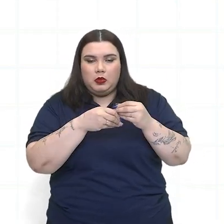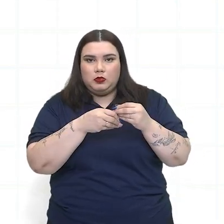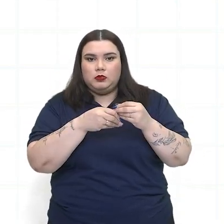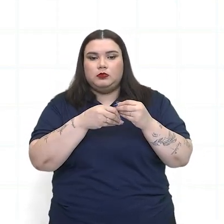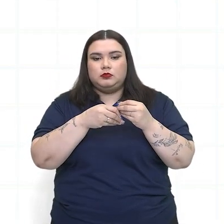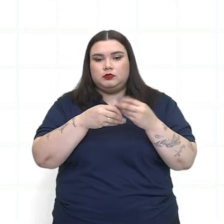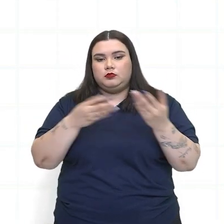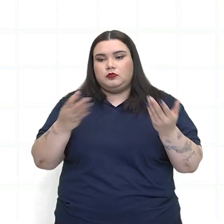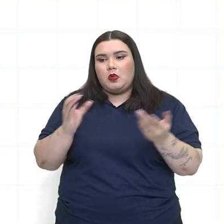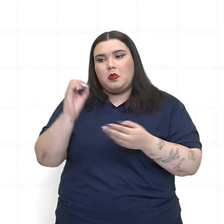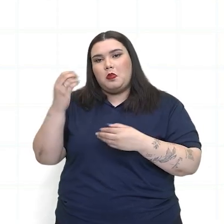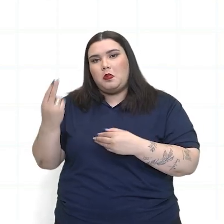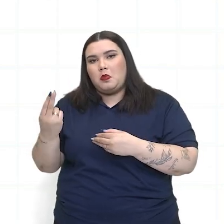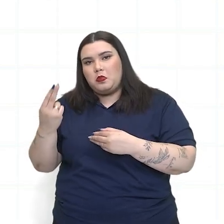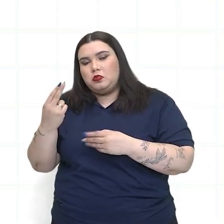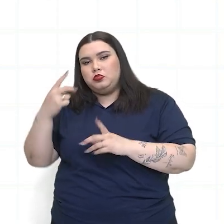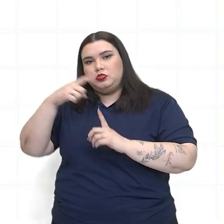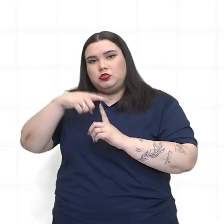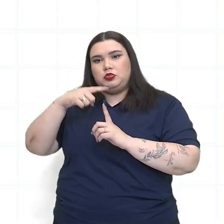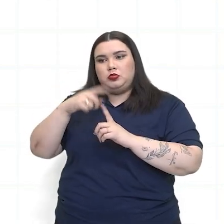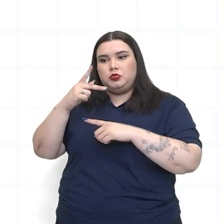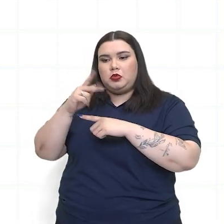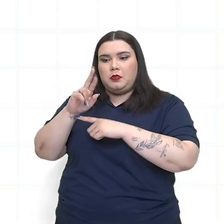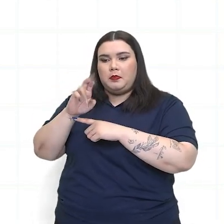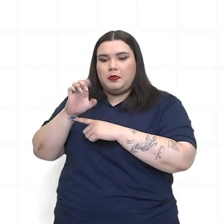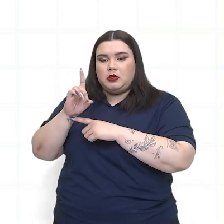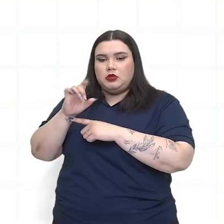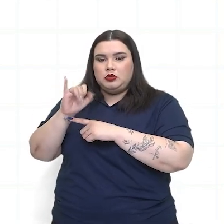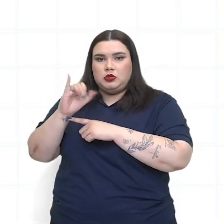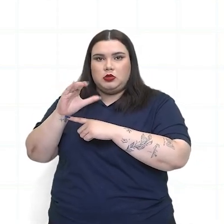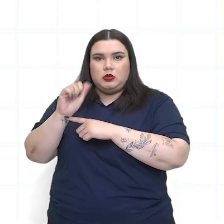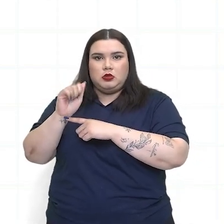dele. Ou um predicativo, quando o verbo é de ligação.